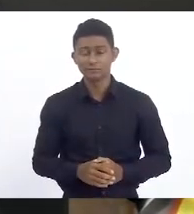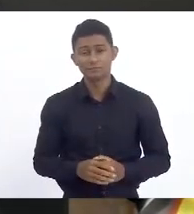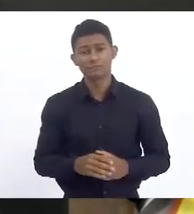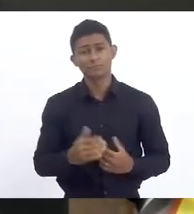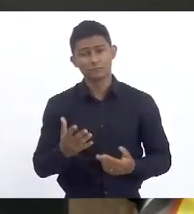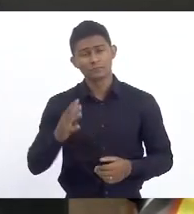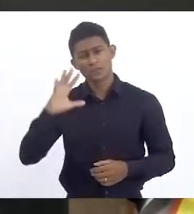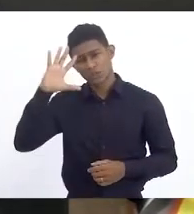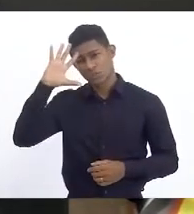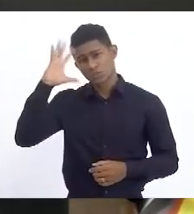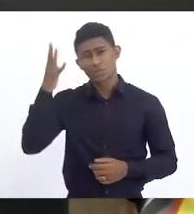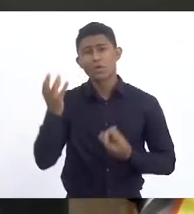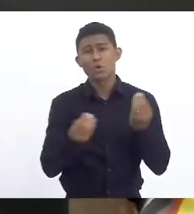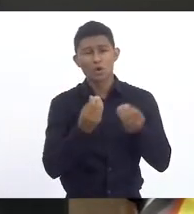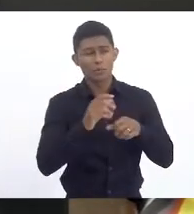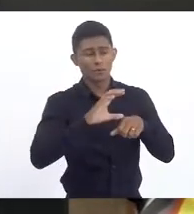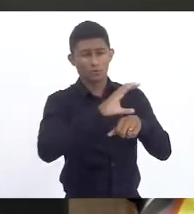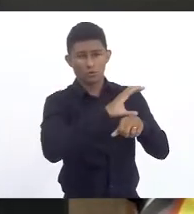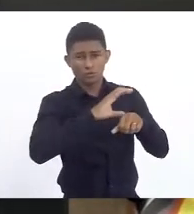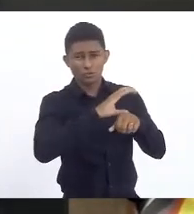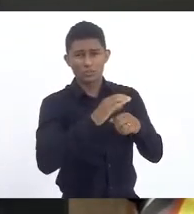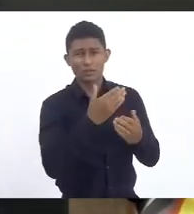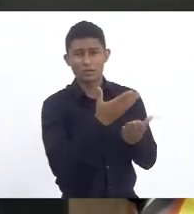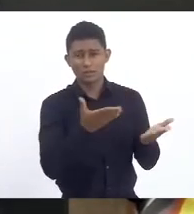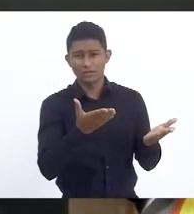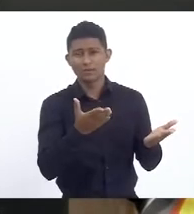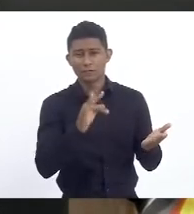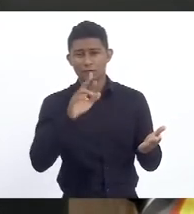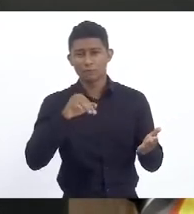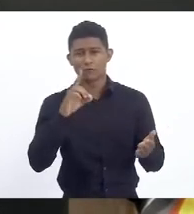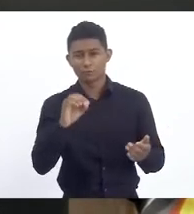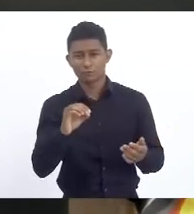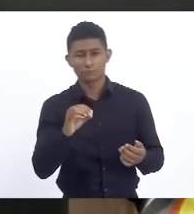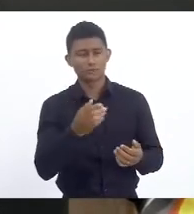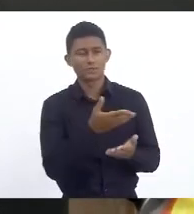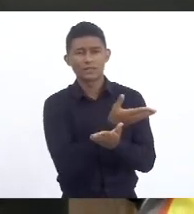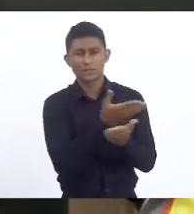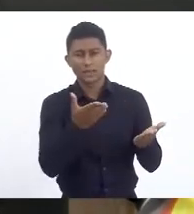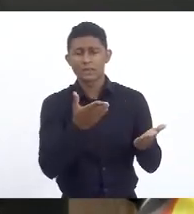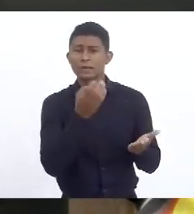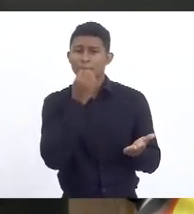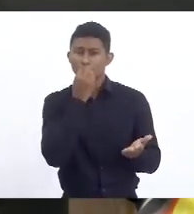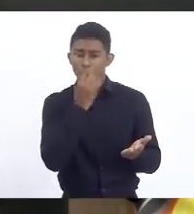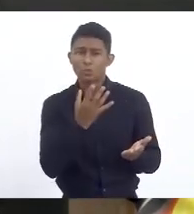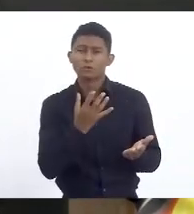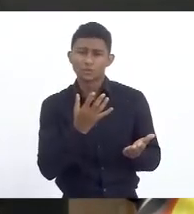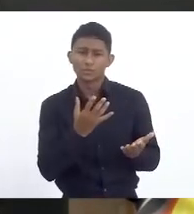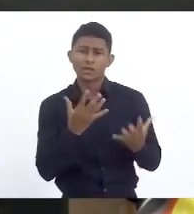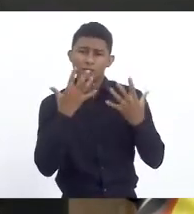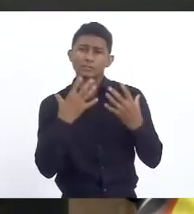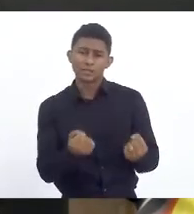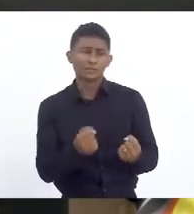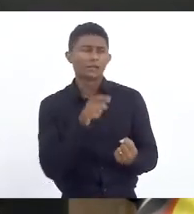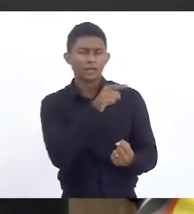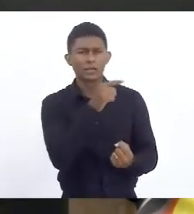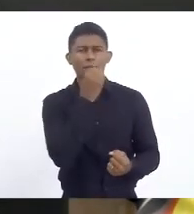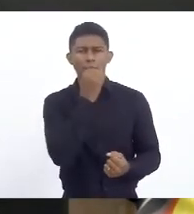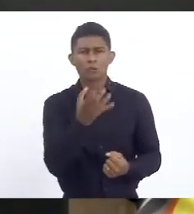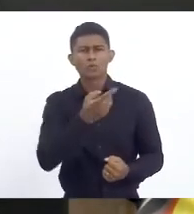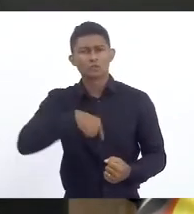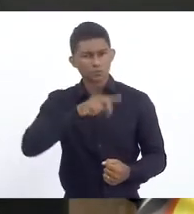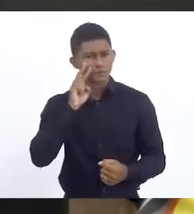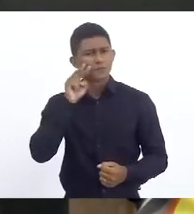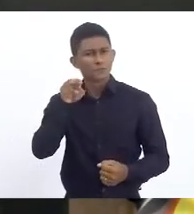abordado a constituição de fundos garantidores de crédito têm sido soluções muito bem recepcionadas, com grande êxito. A gente tem visto na